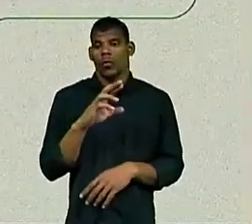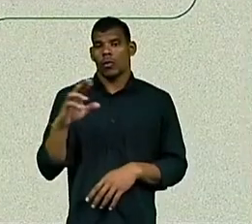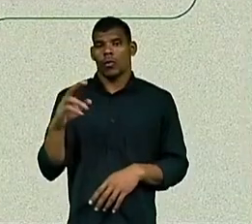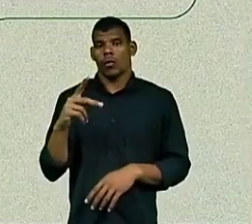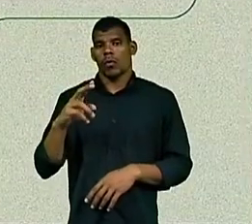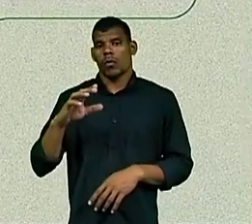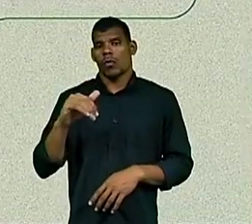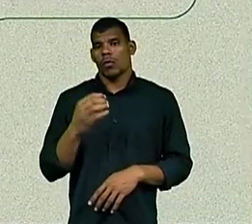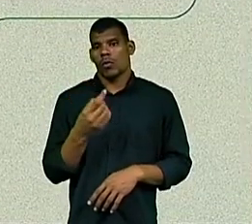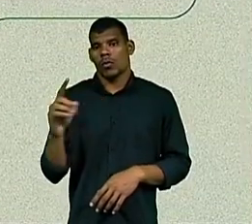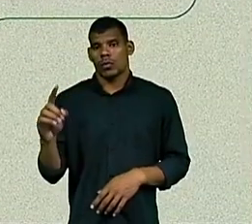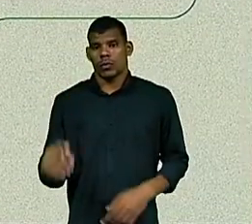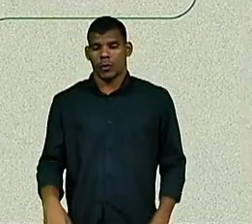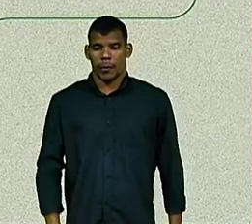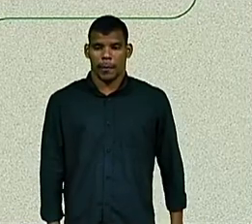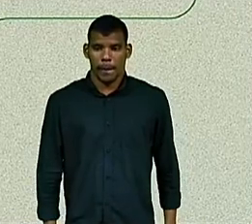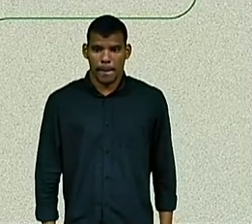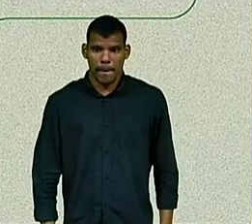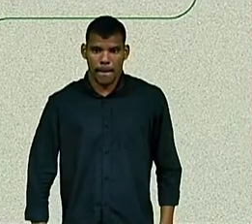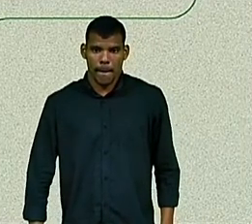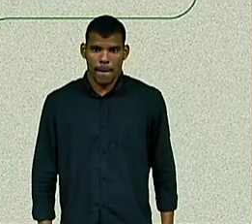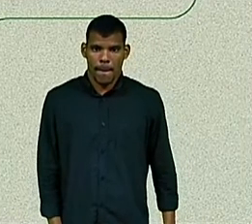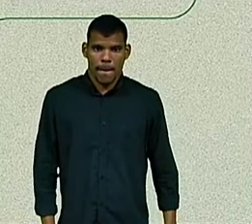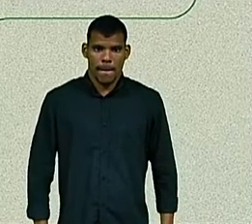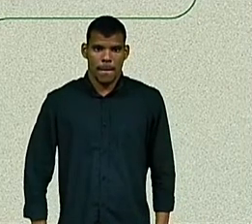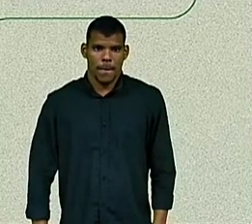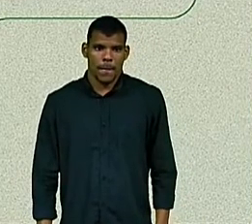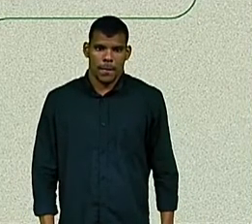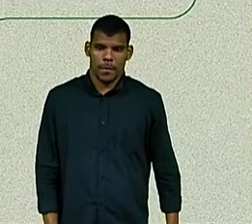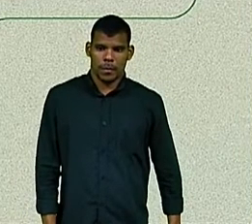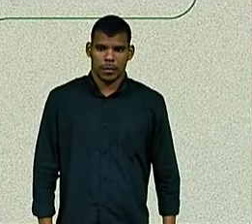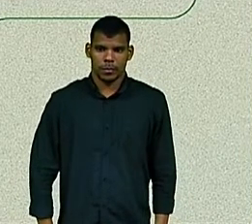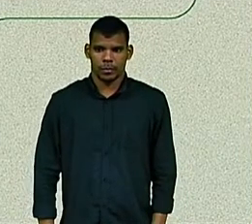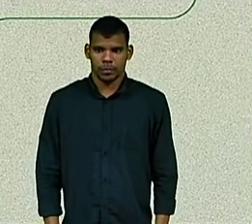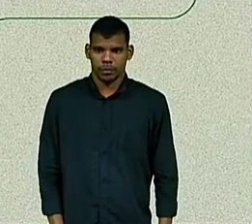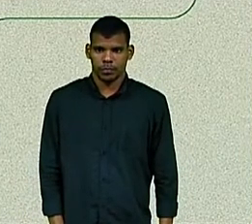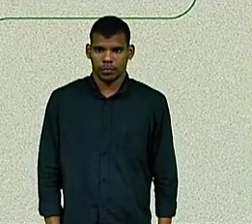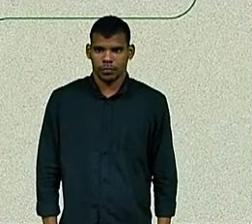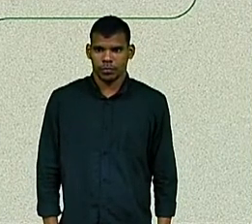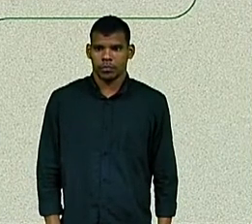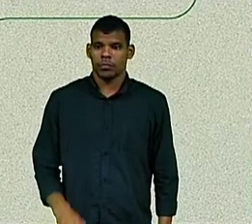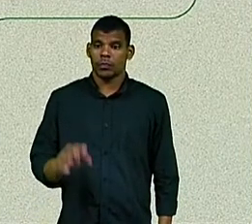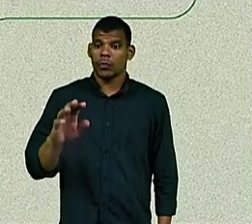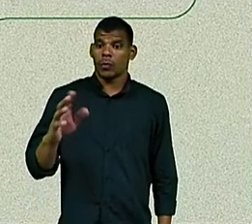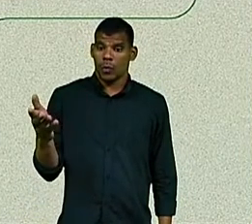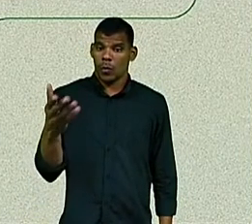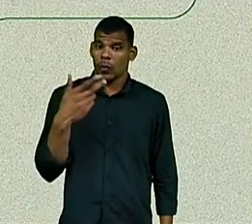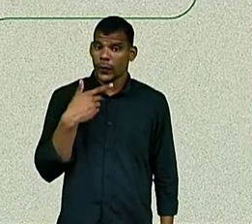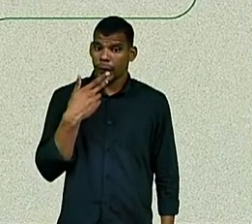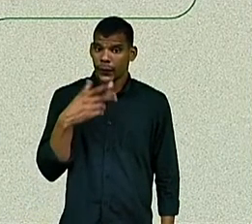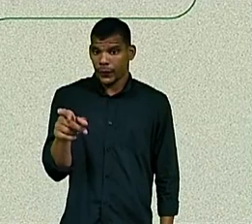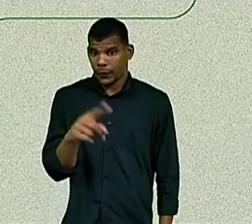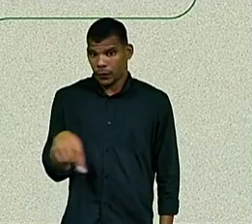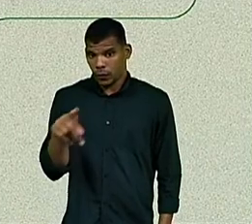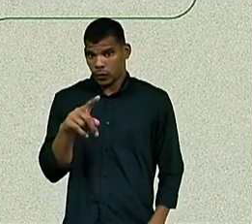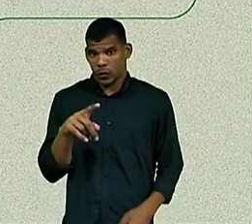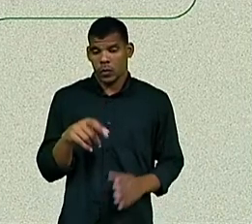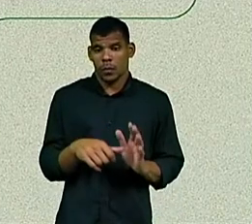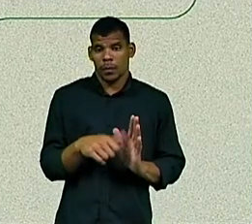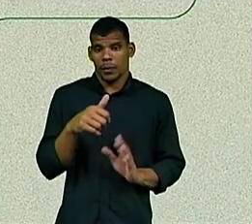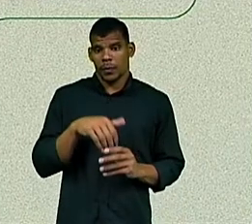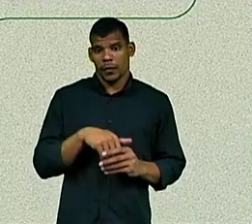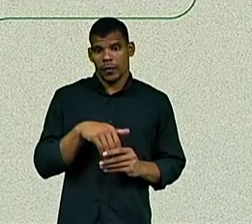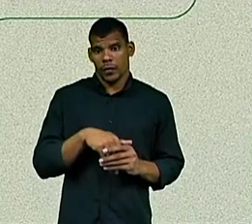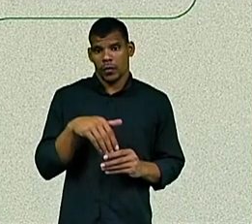infelizmente tá E aí gente o que que acontece vou falar agora da eleição de 1989 tá primeiro eleição direta no Brasil